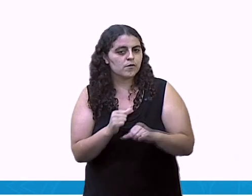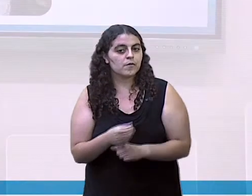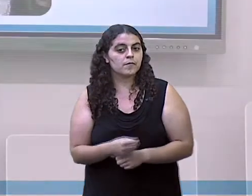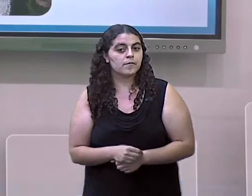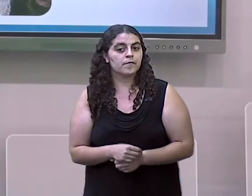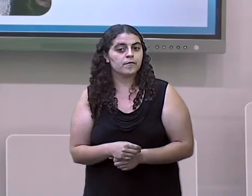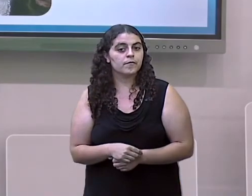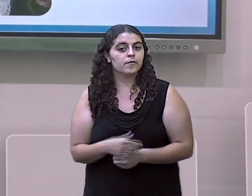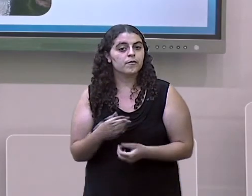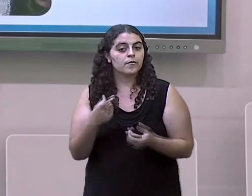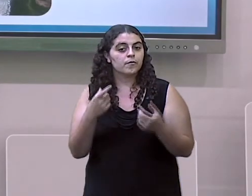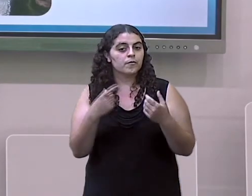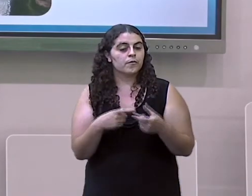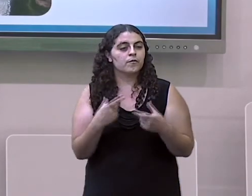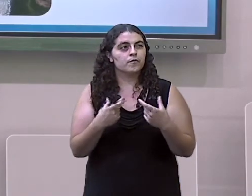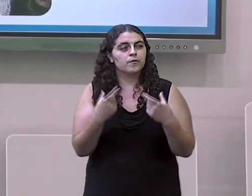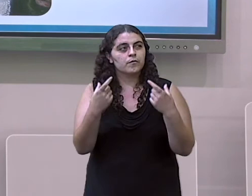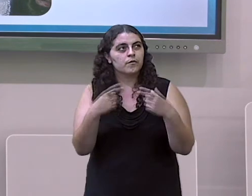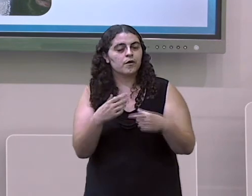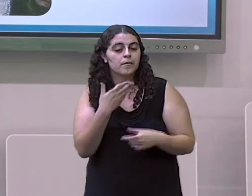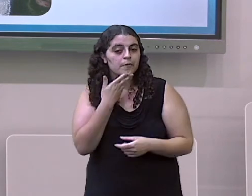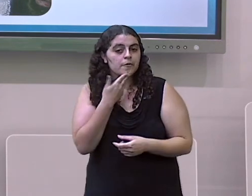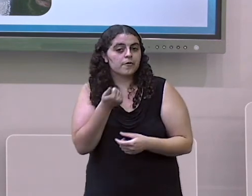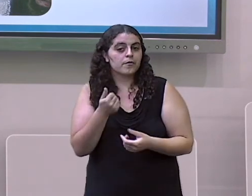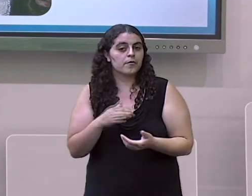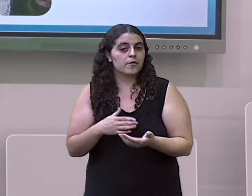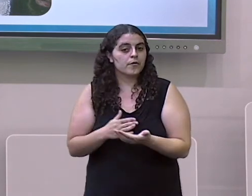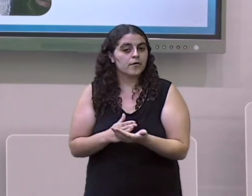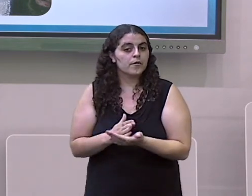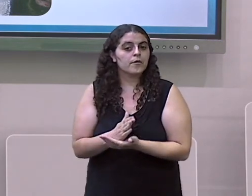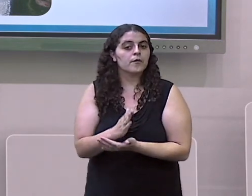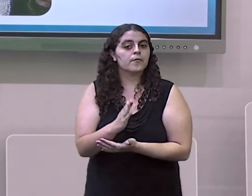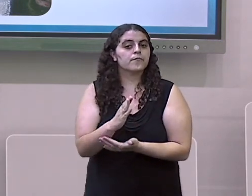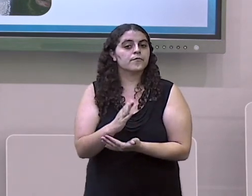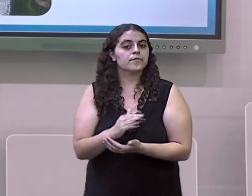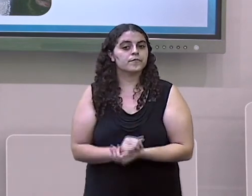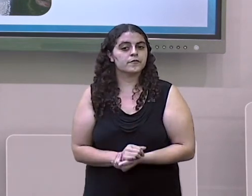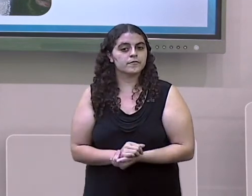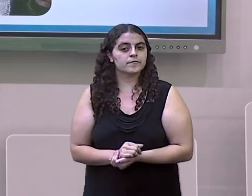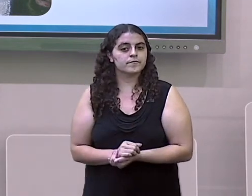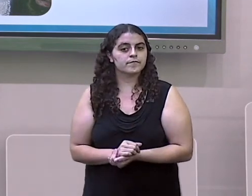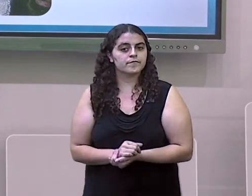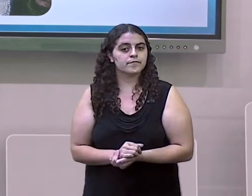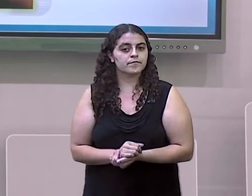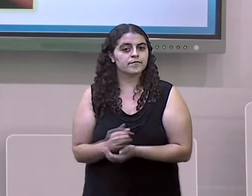quê? Um acesso mais rápido de locais diferentes de um para o outro.